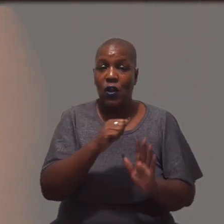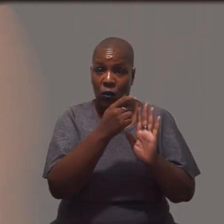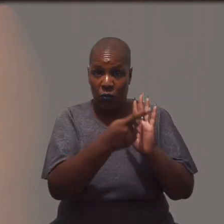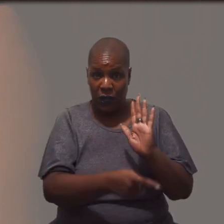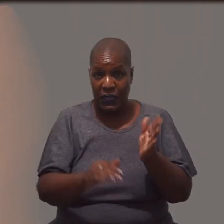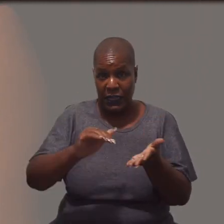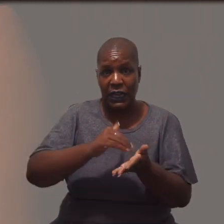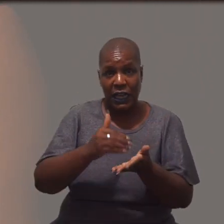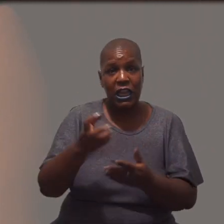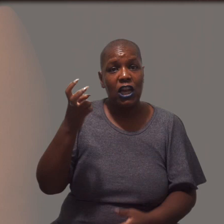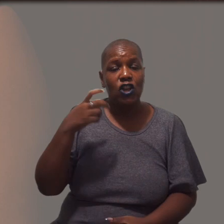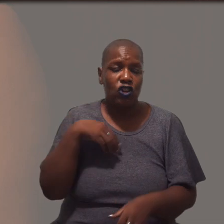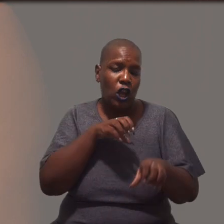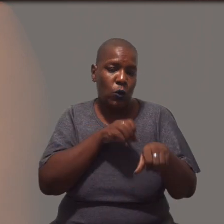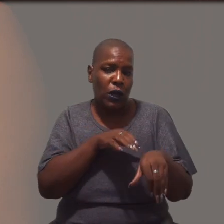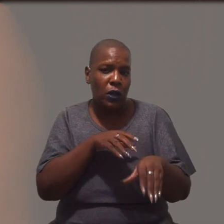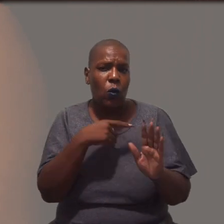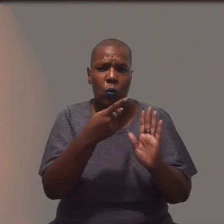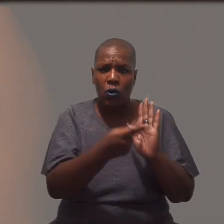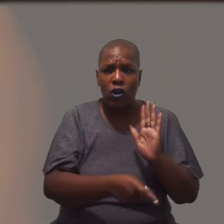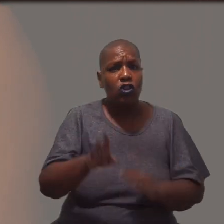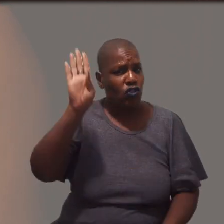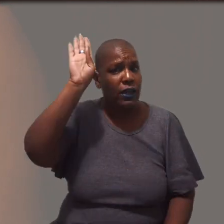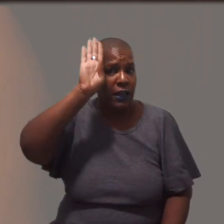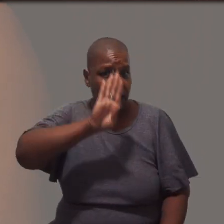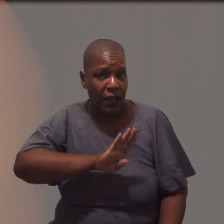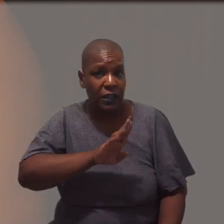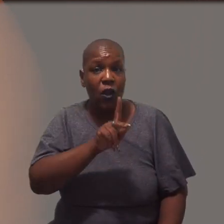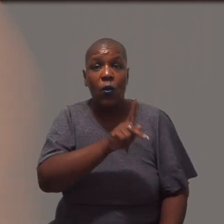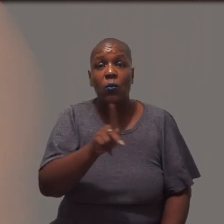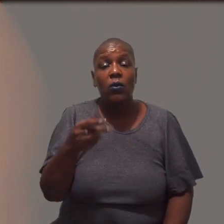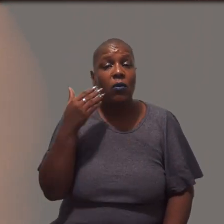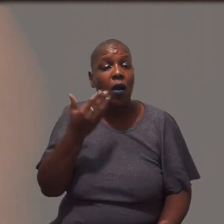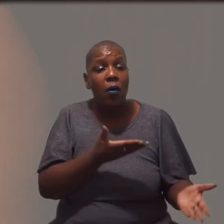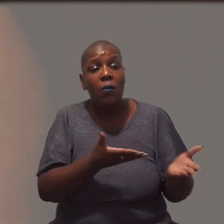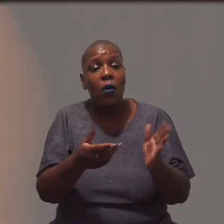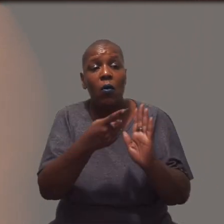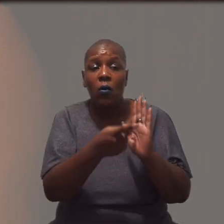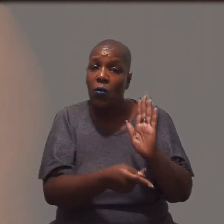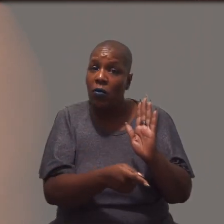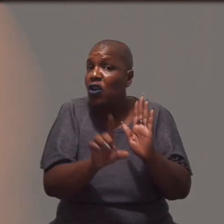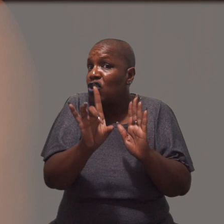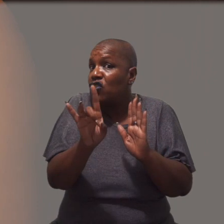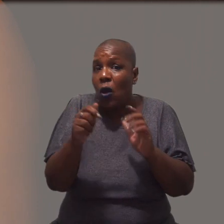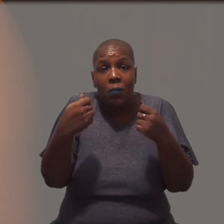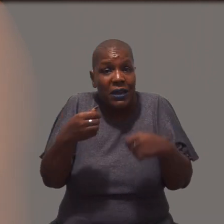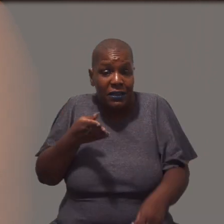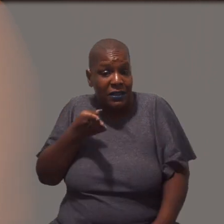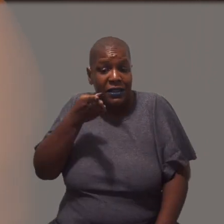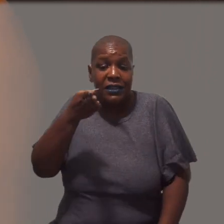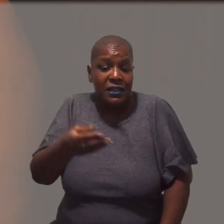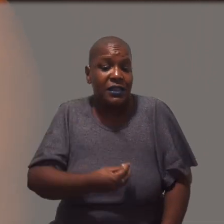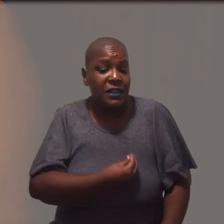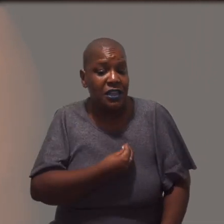que é da Secretaria de Educação mesmo, um projeto totalmente gratuito, o professor apresentou o projeto e falou, olha, você só precisa